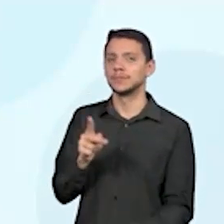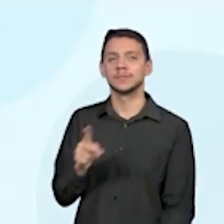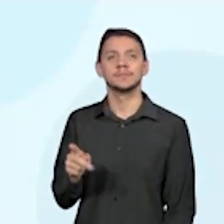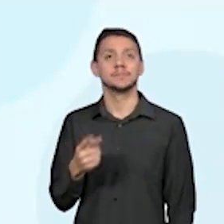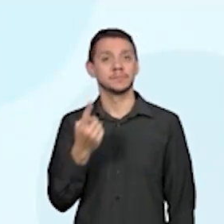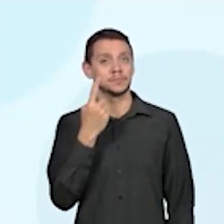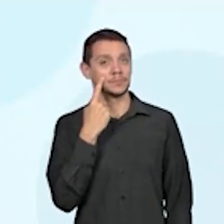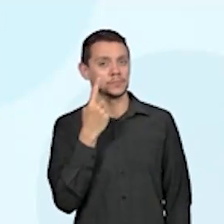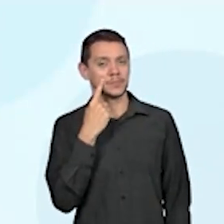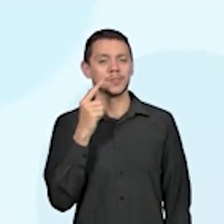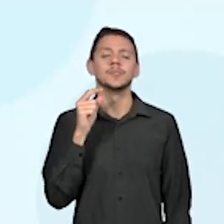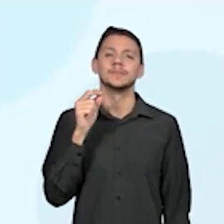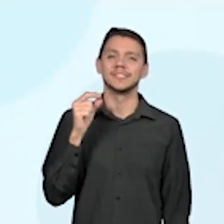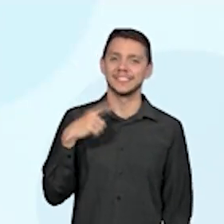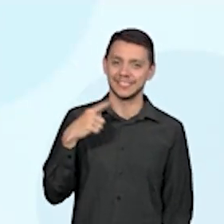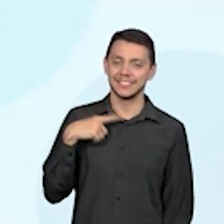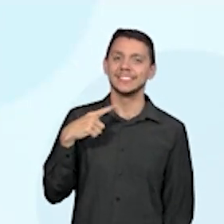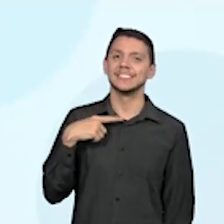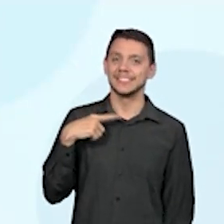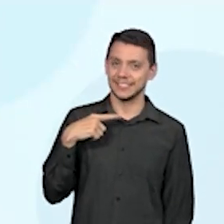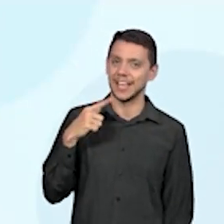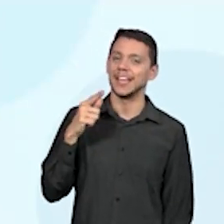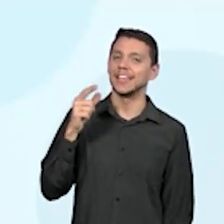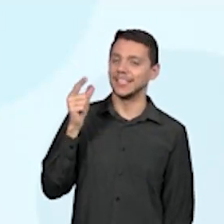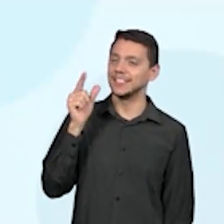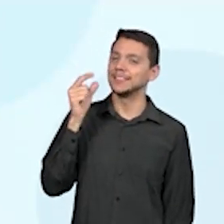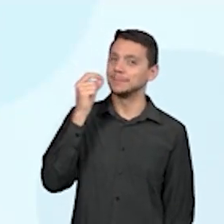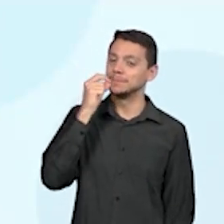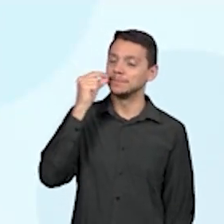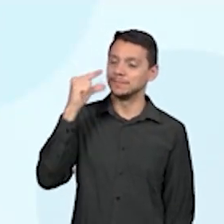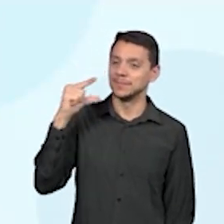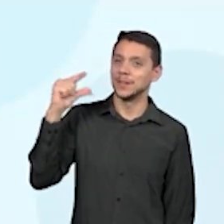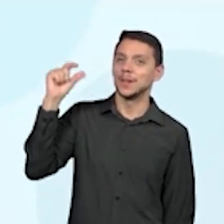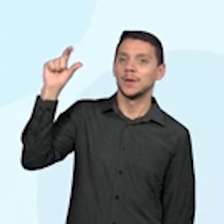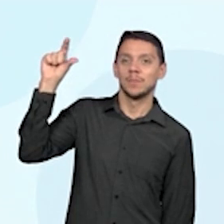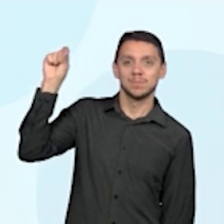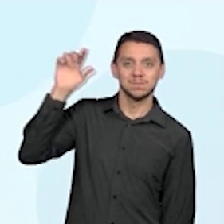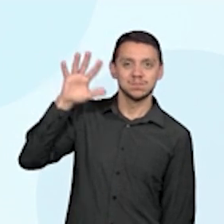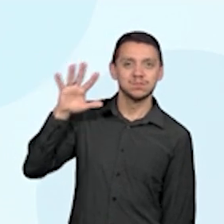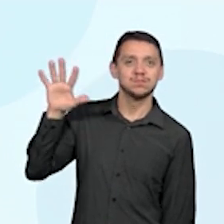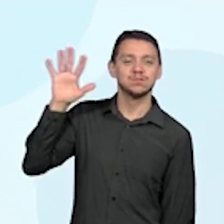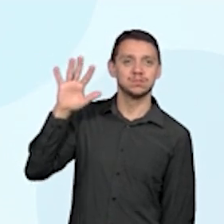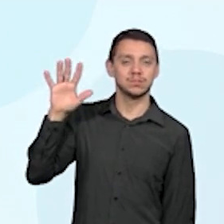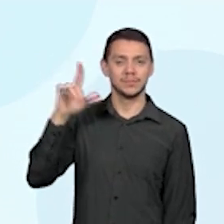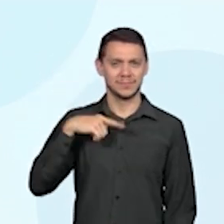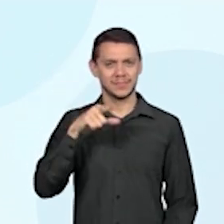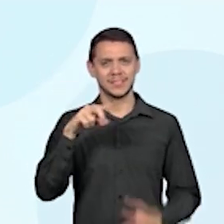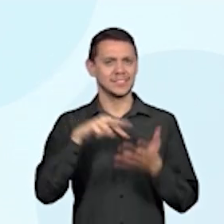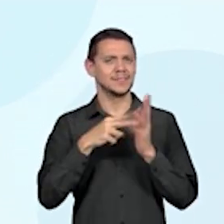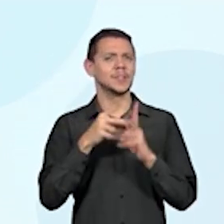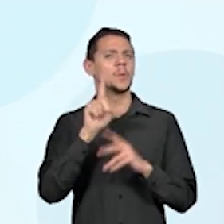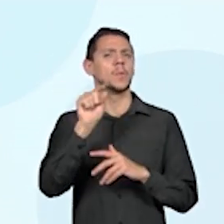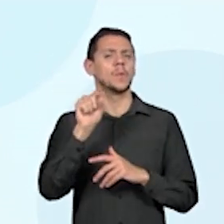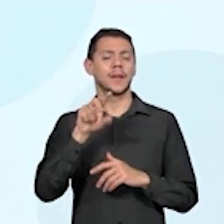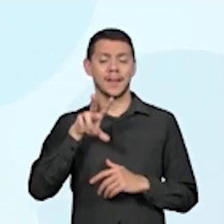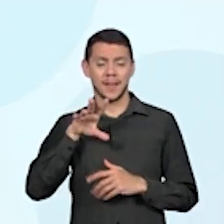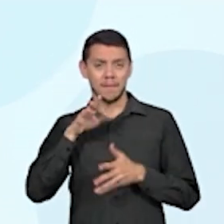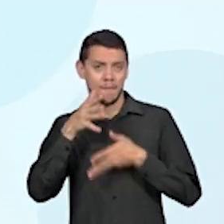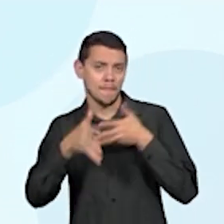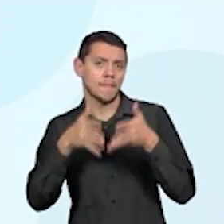balões, pensamos neles há instantes. Esses são balões de? Fala. Balões de fala, porque olha só a pontinha dele como